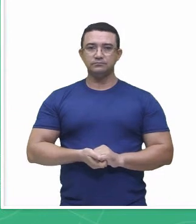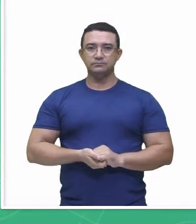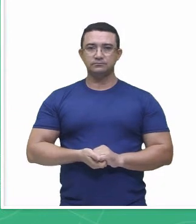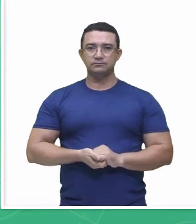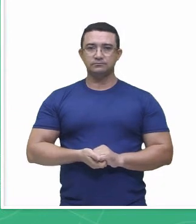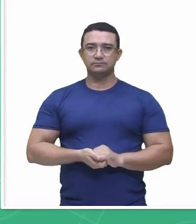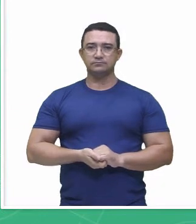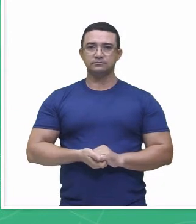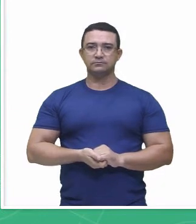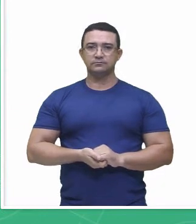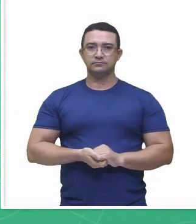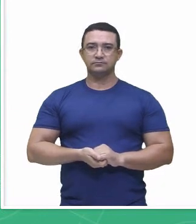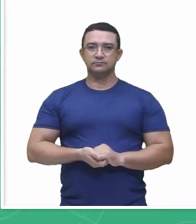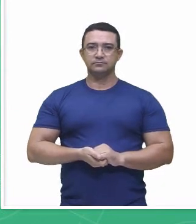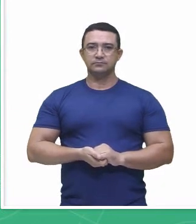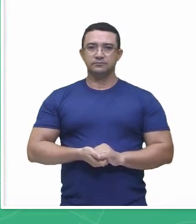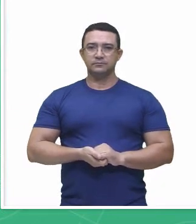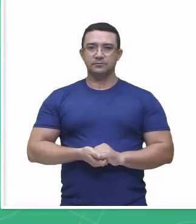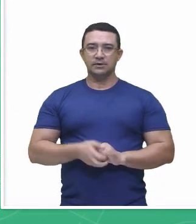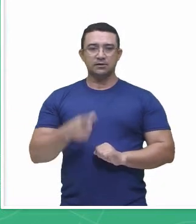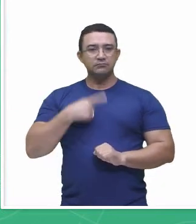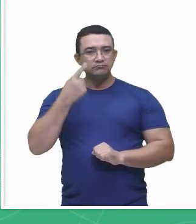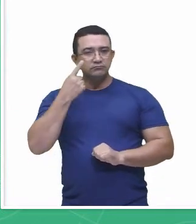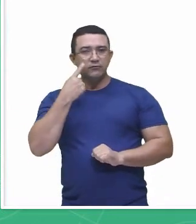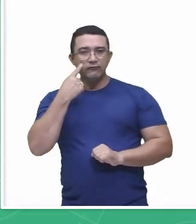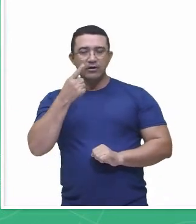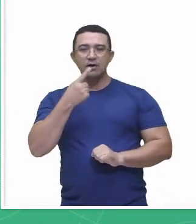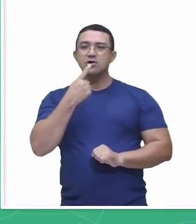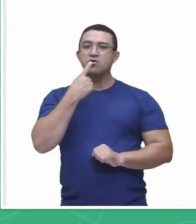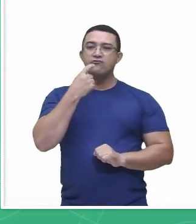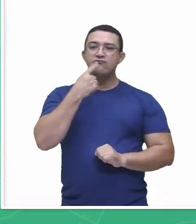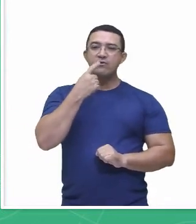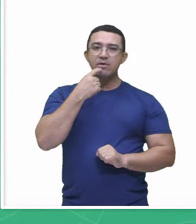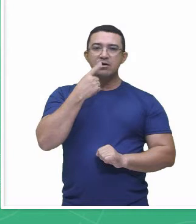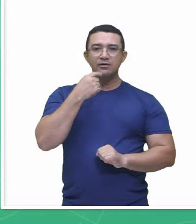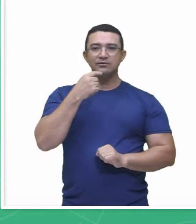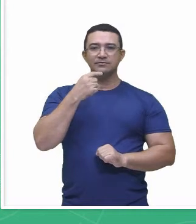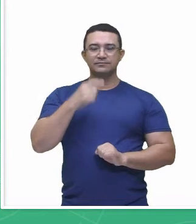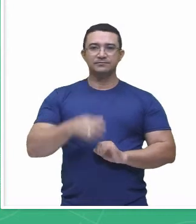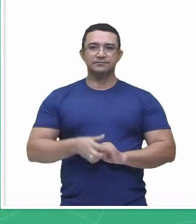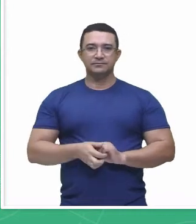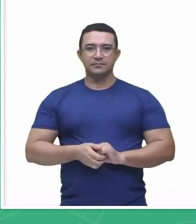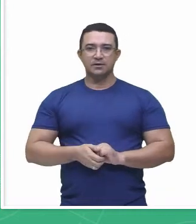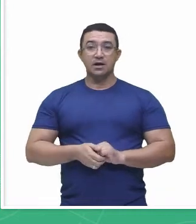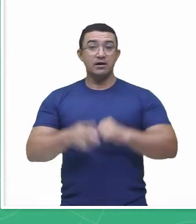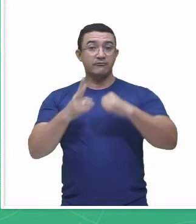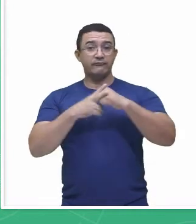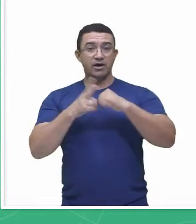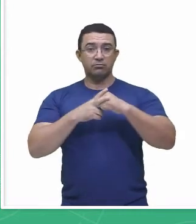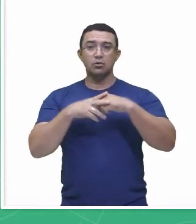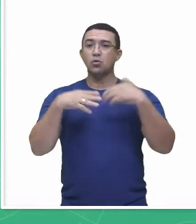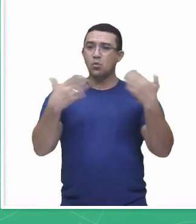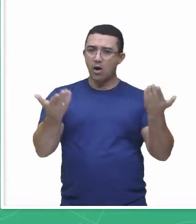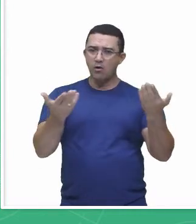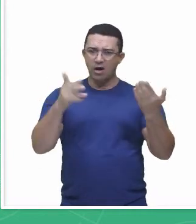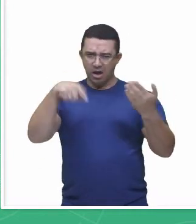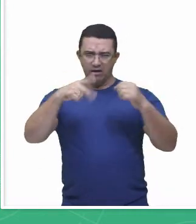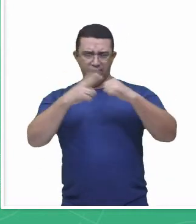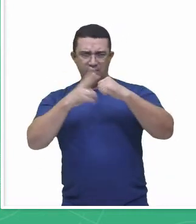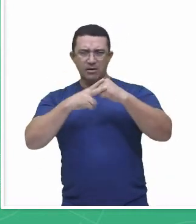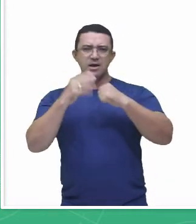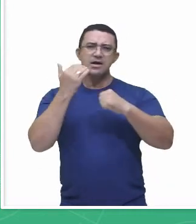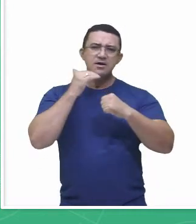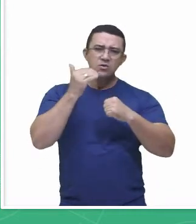verbos irregulares. Então, nós temos aí os verbos destacados. É a parte de uma música. I thought I saw a man brought